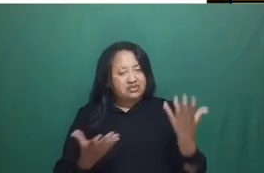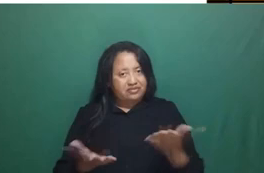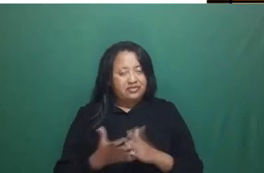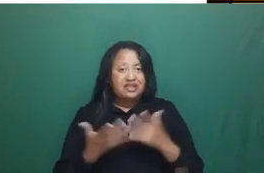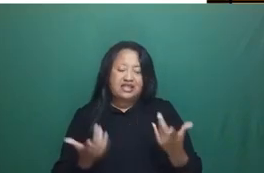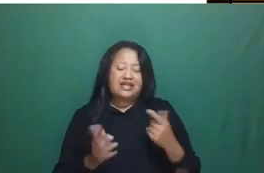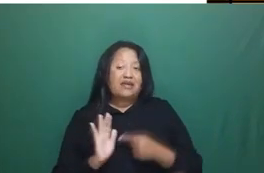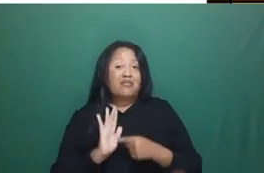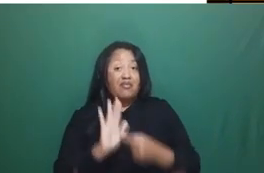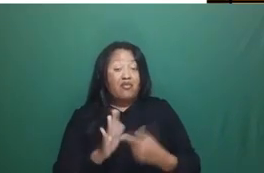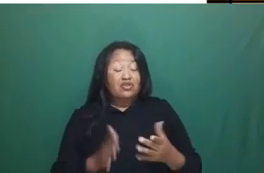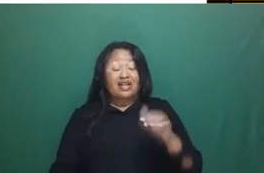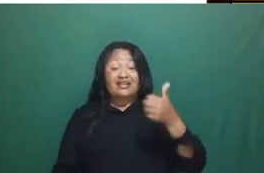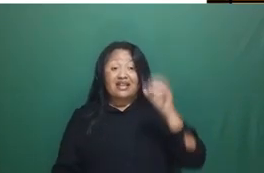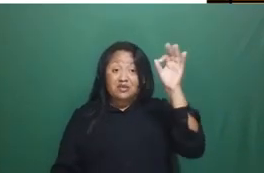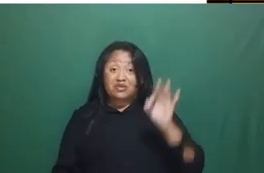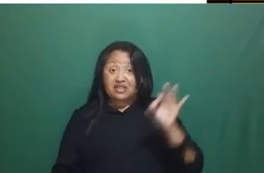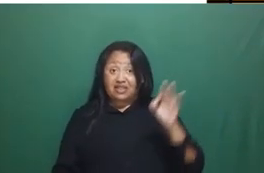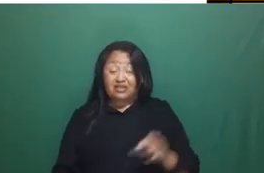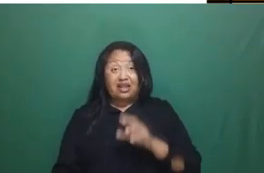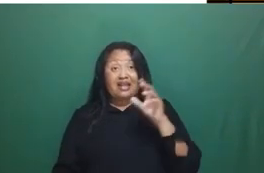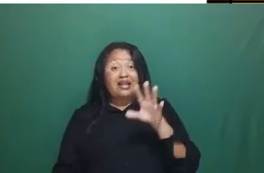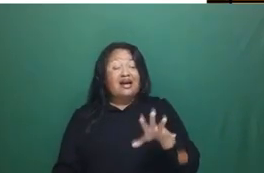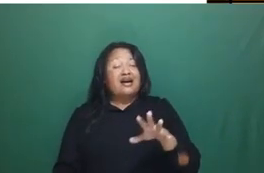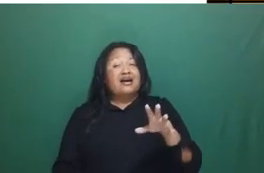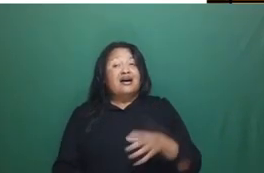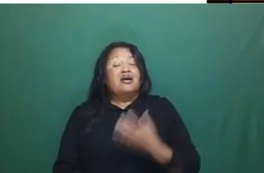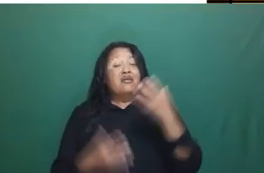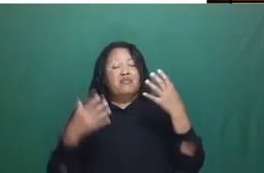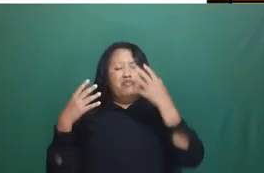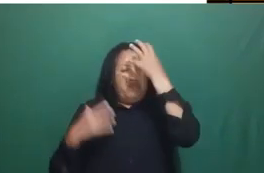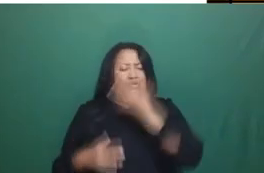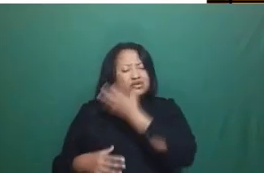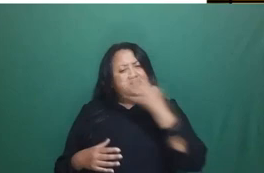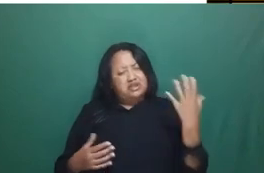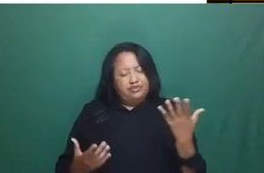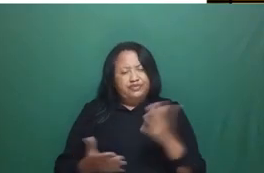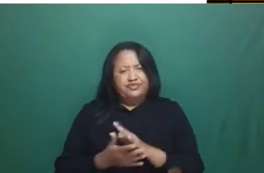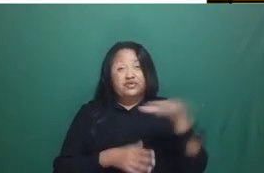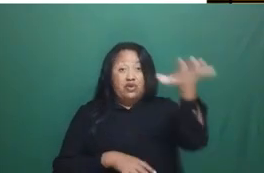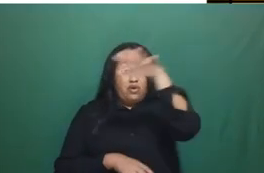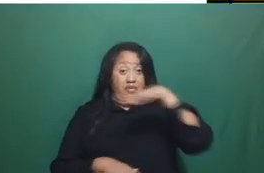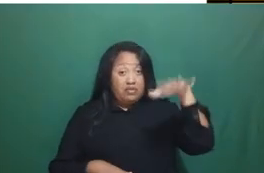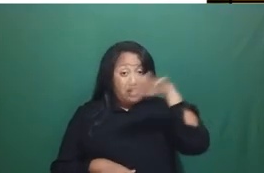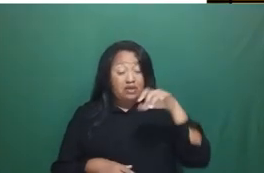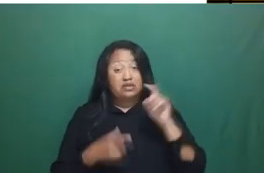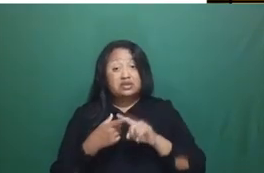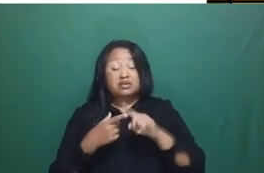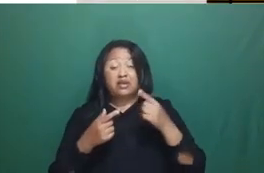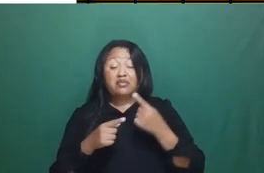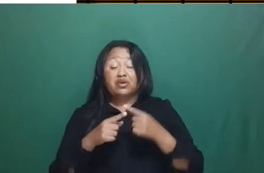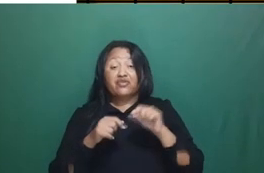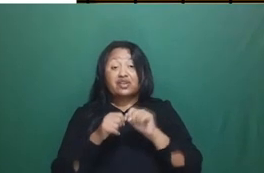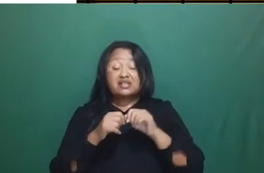das emissões globais de carbono de por conta da energia que utiliza na produção na fabricação e no transporte das